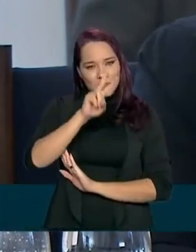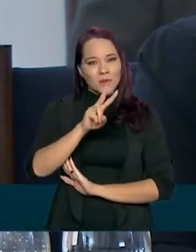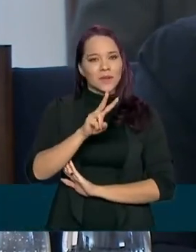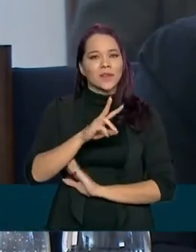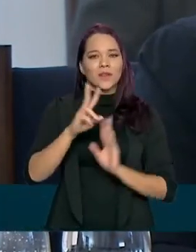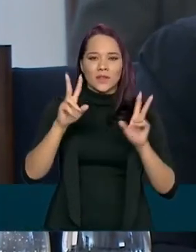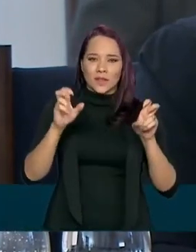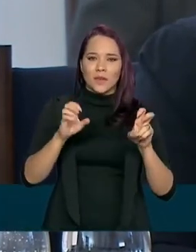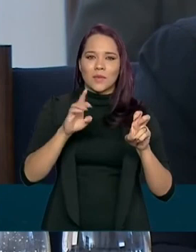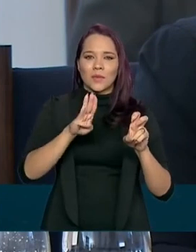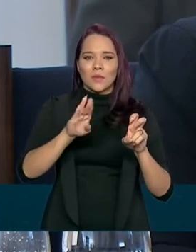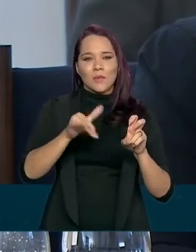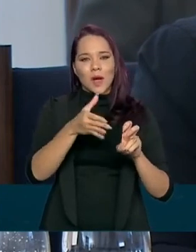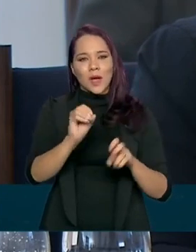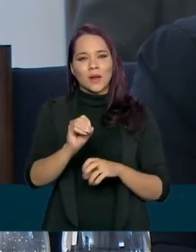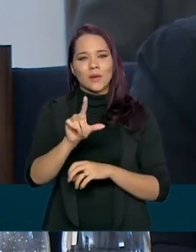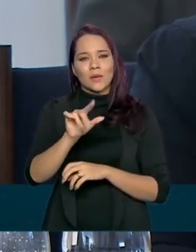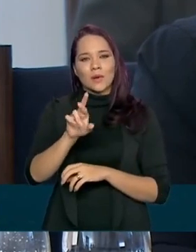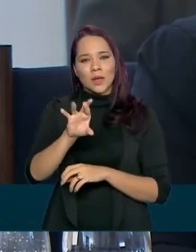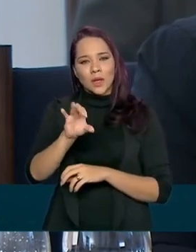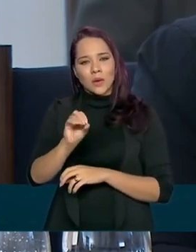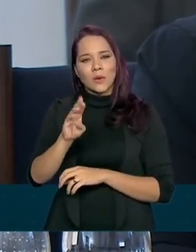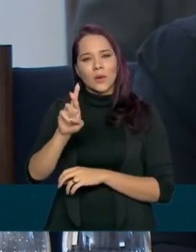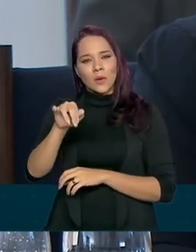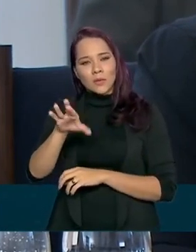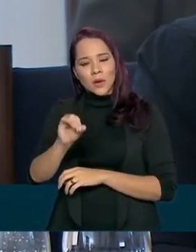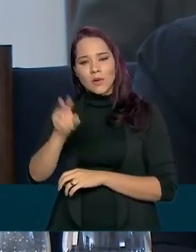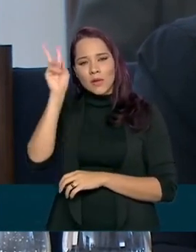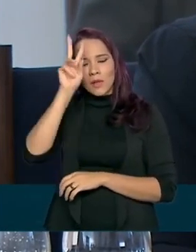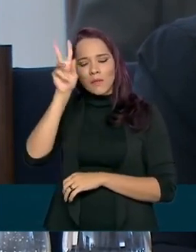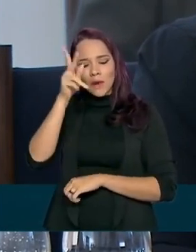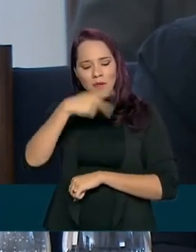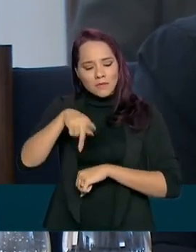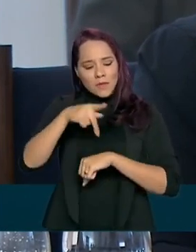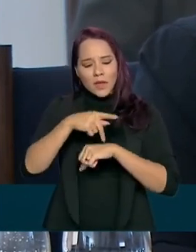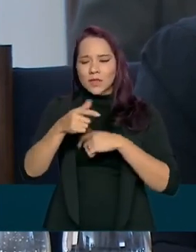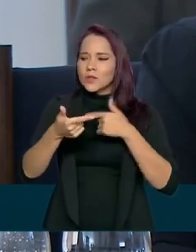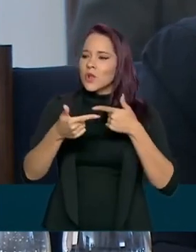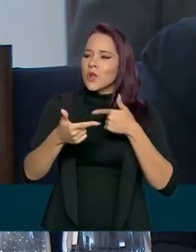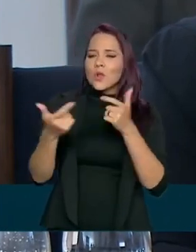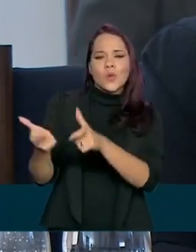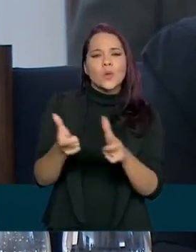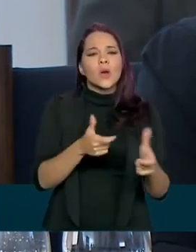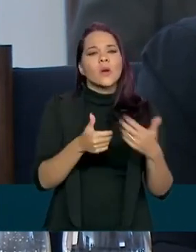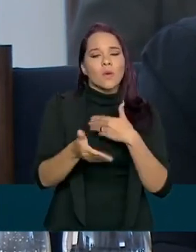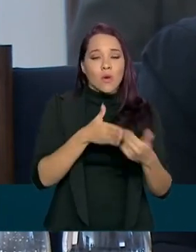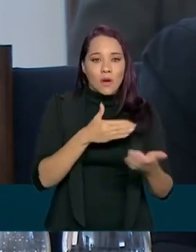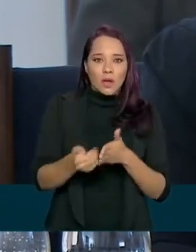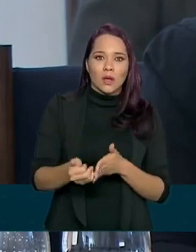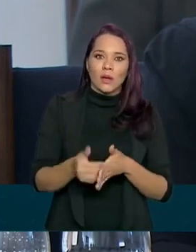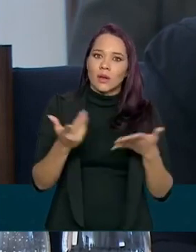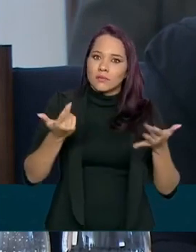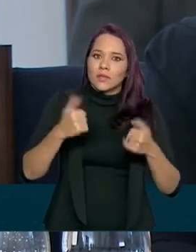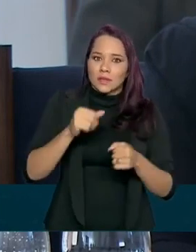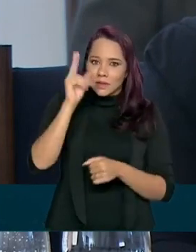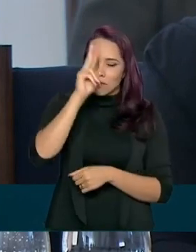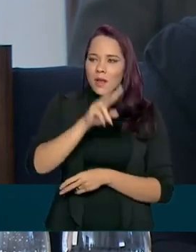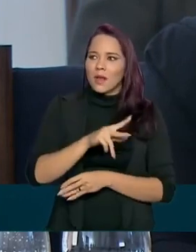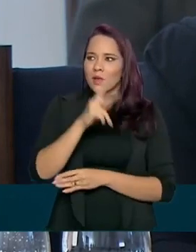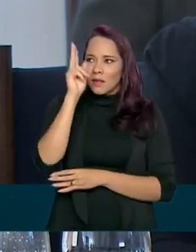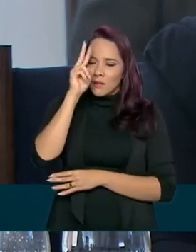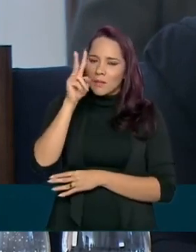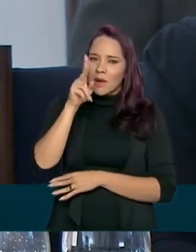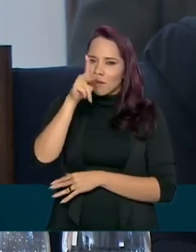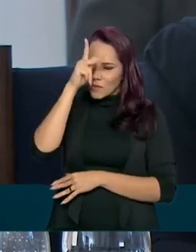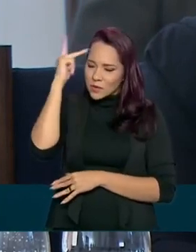barão do rio branco né eu lembro do barão do rio branco lembrar-se da pátria em todos os lugares acho que hoje nós podemos dizer lembrar-se dos brasileiros